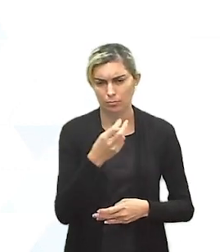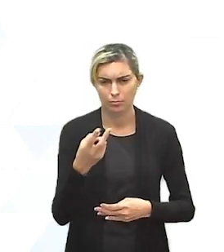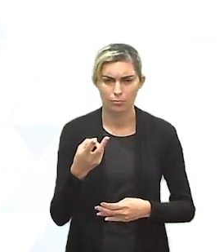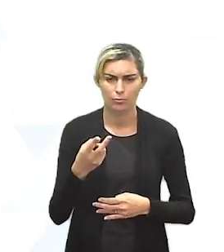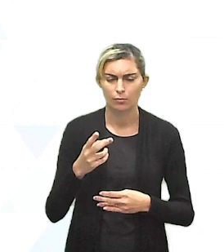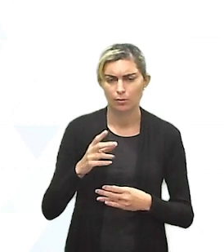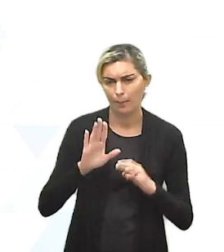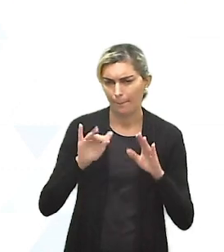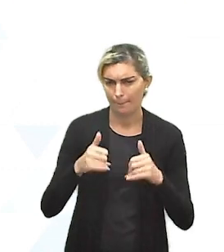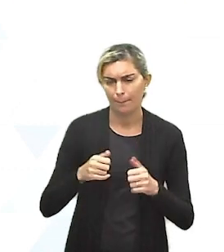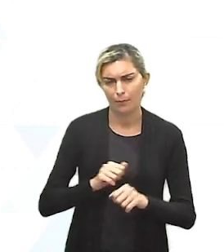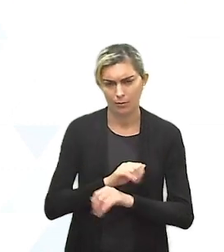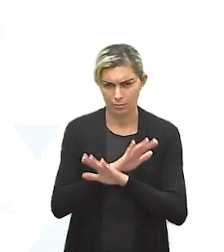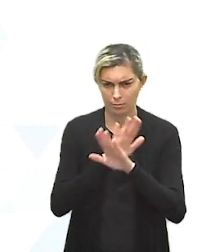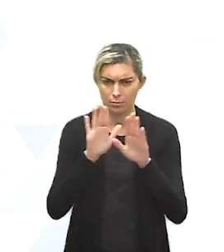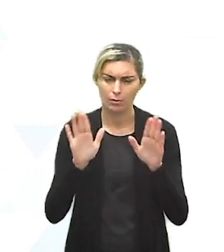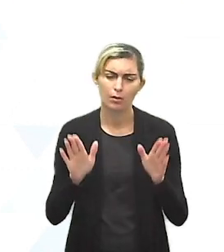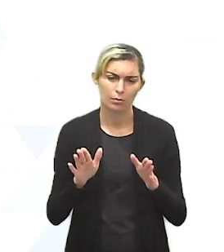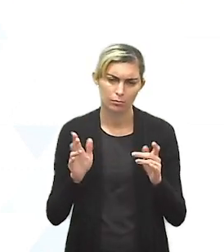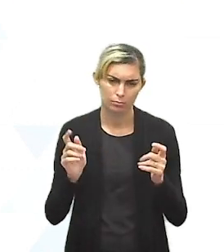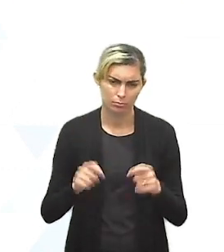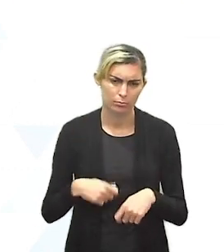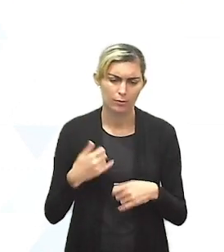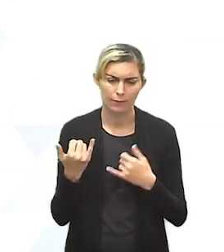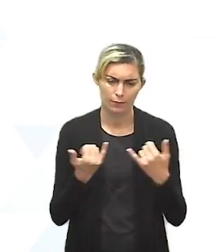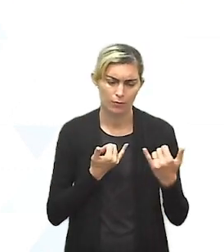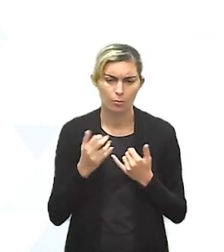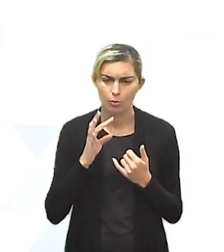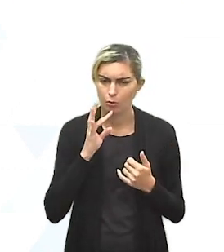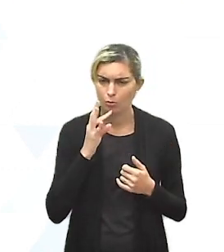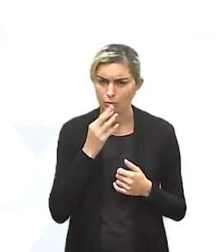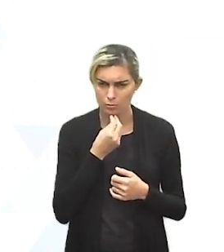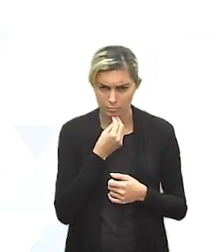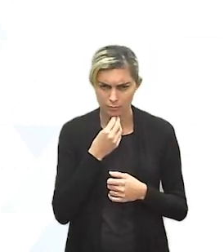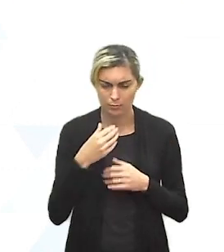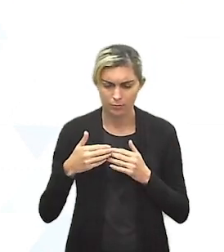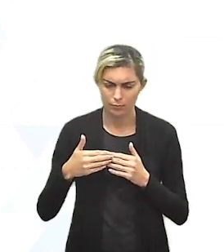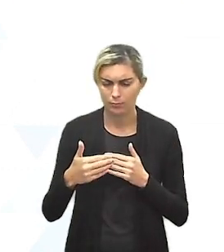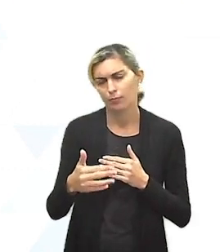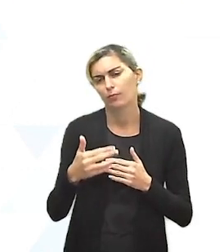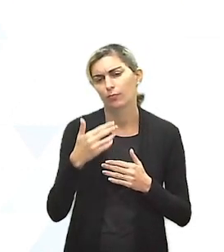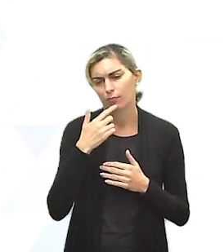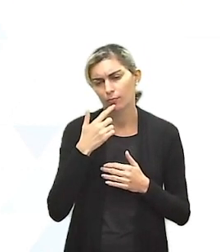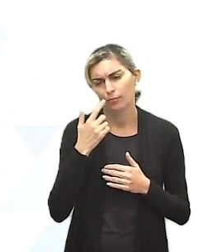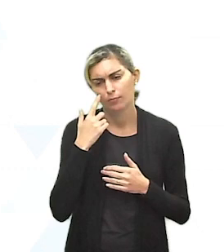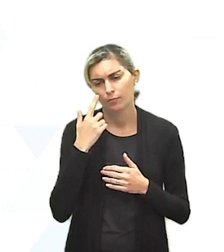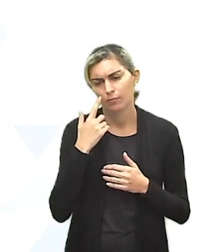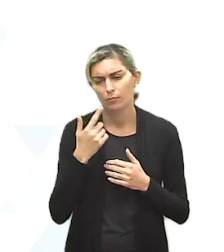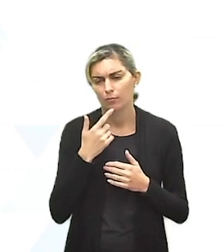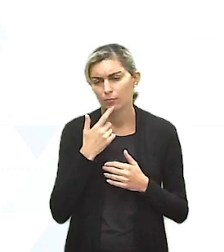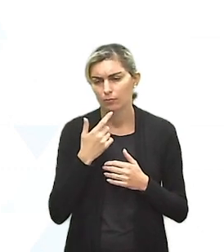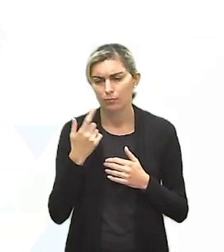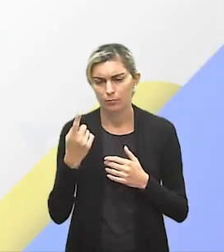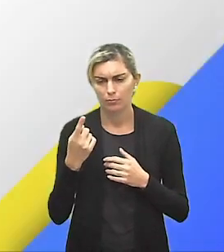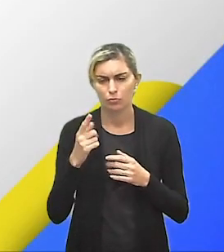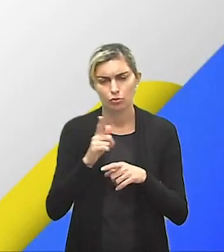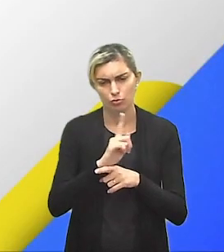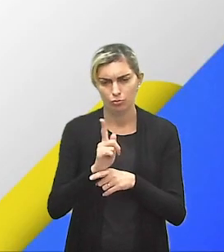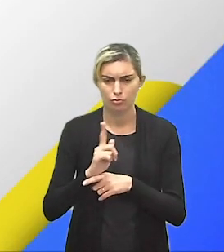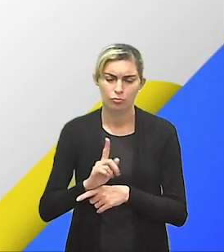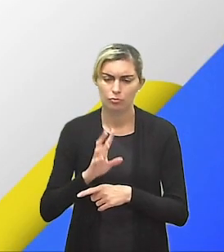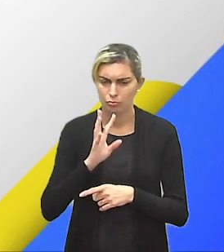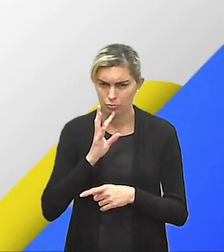ficou bem mais claro, né, os conceitos de dado, informação e conhecimento. Agora vamos ver o que de fato é gestão do